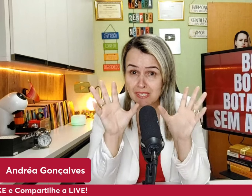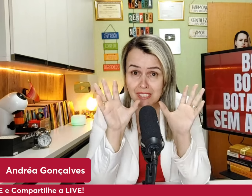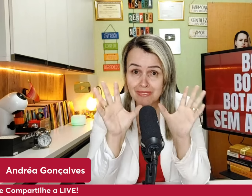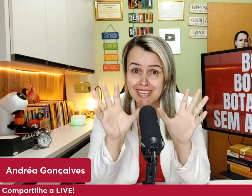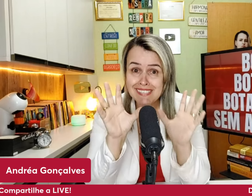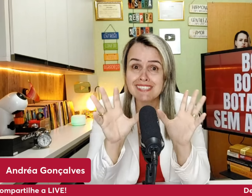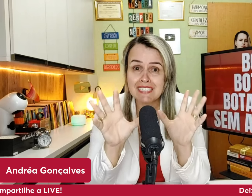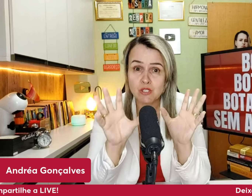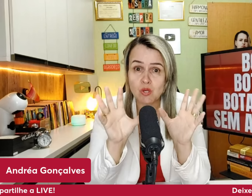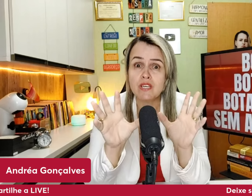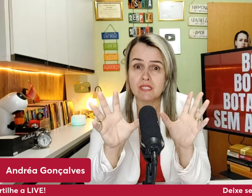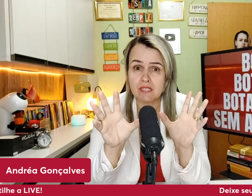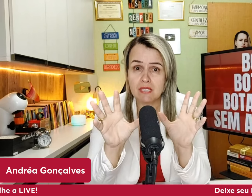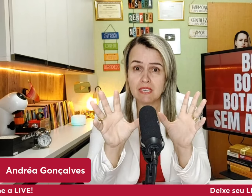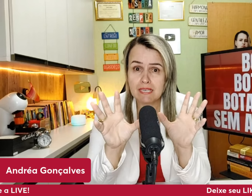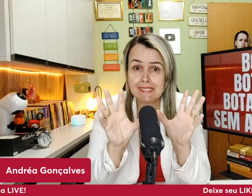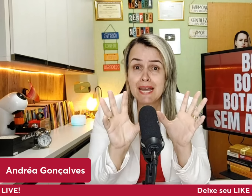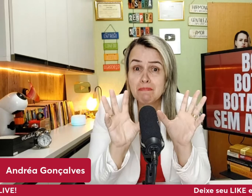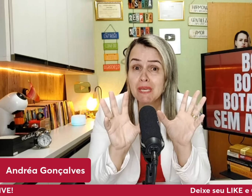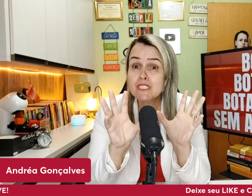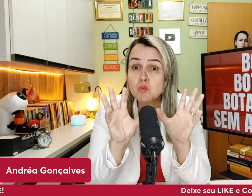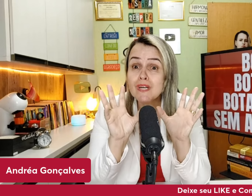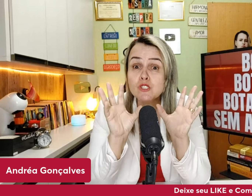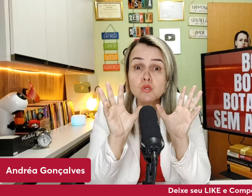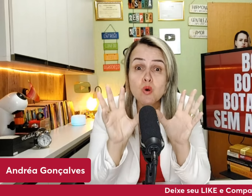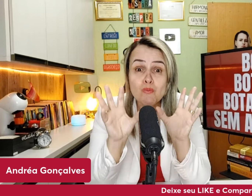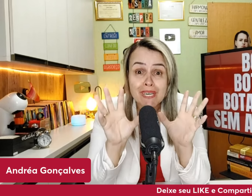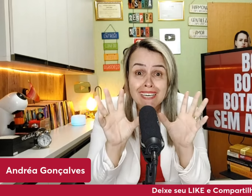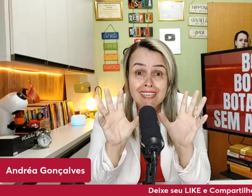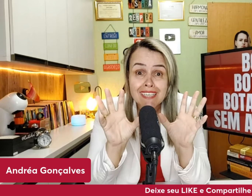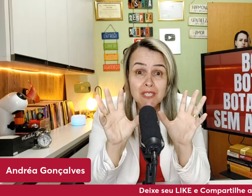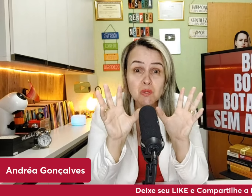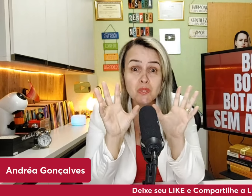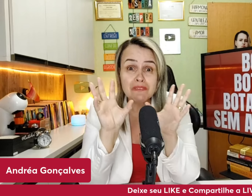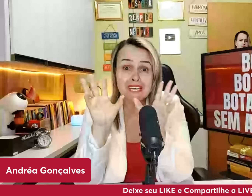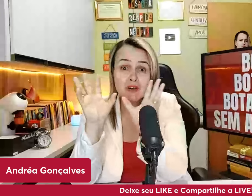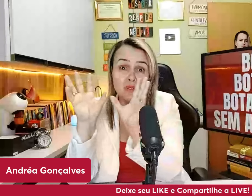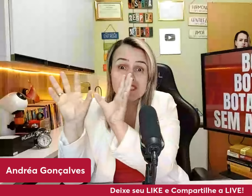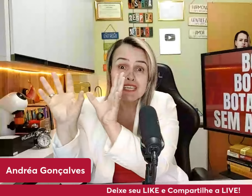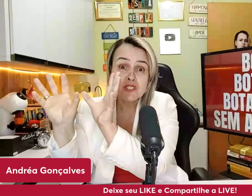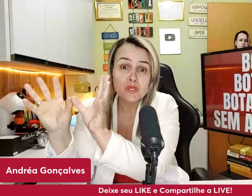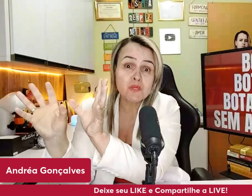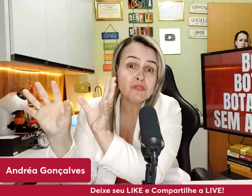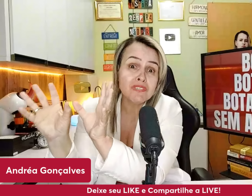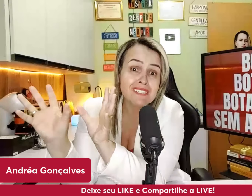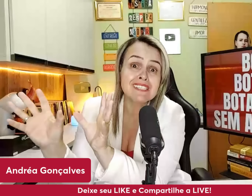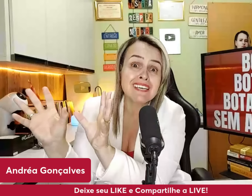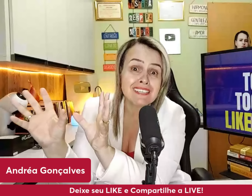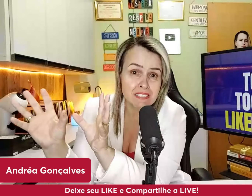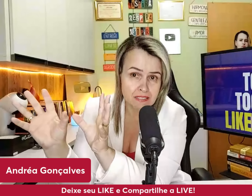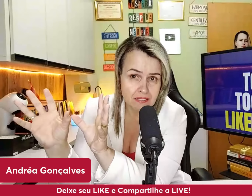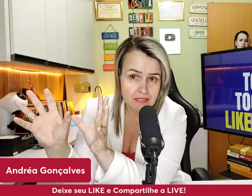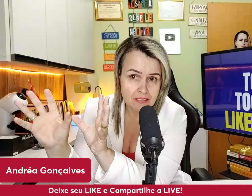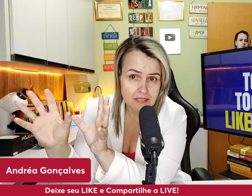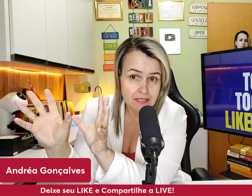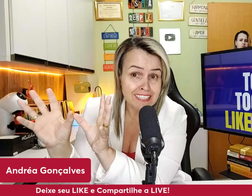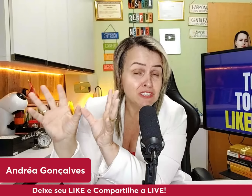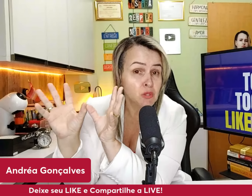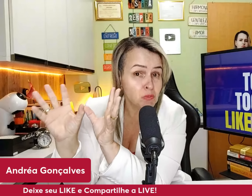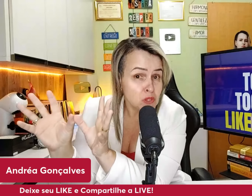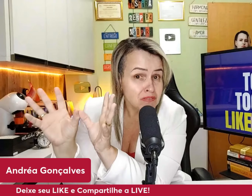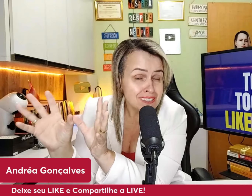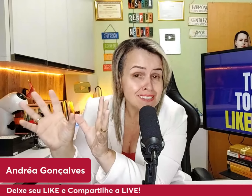acontecendo nessas eleições será apenas uma sombra do que vai acontecer em 2026